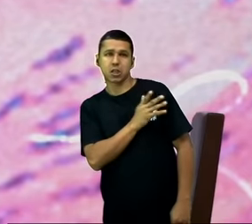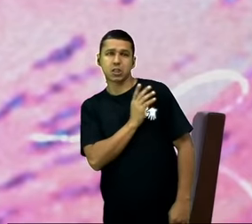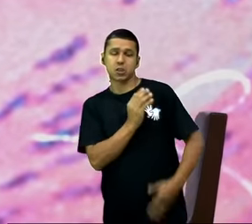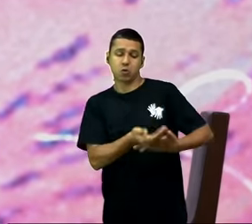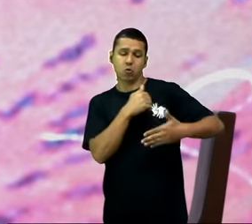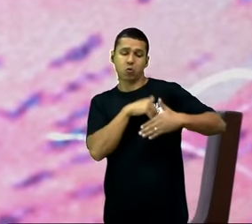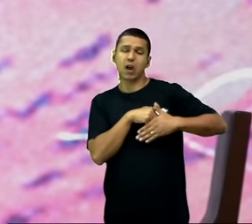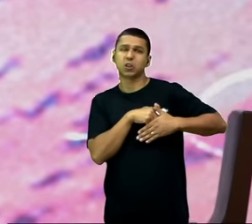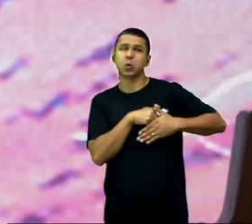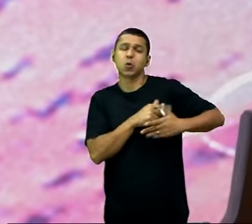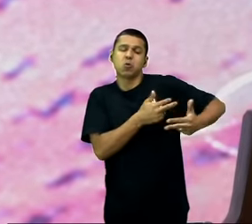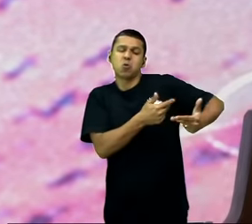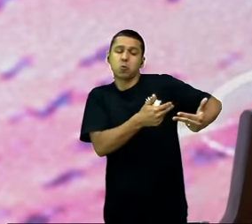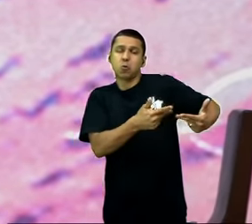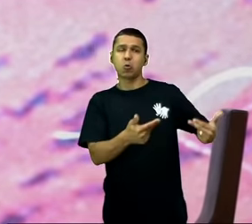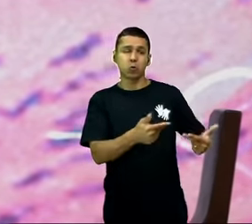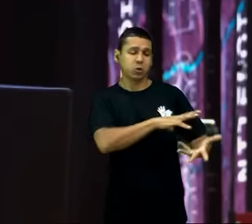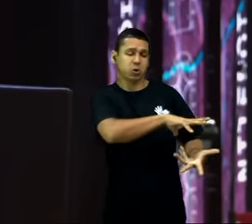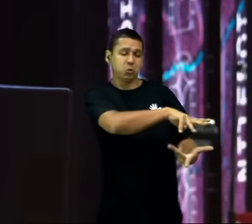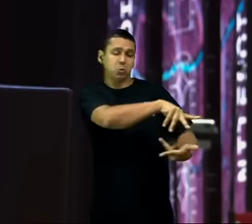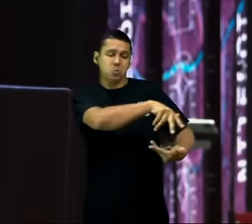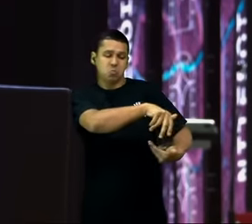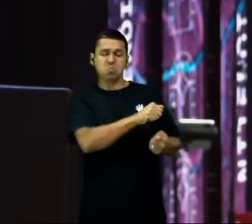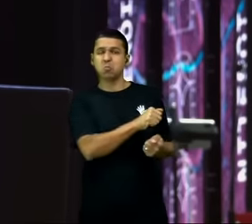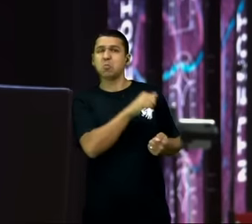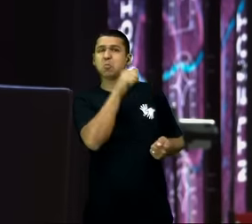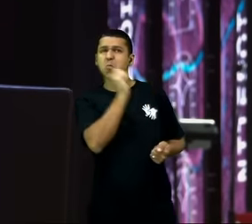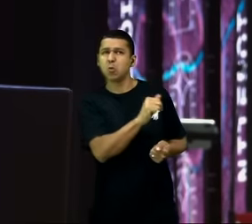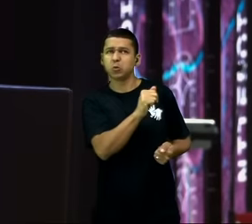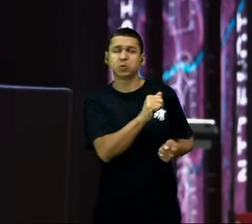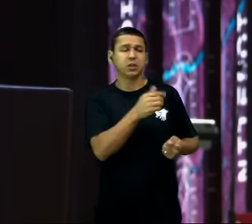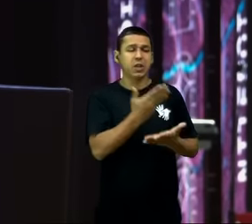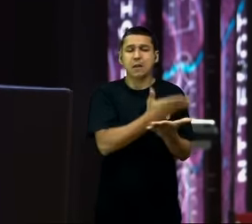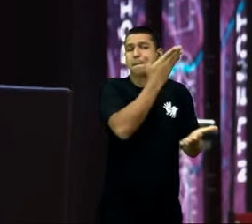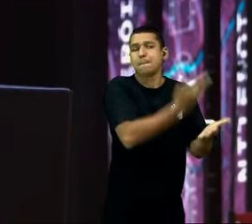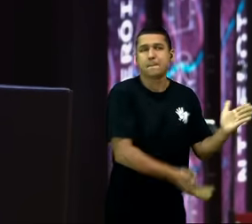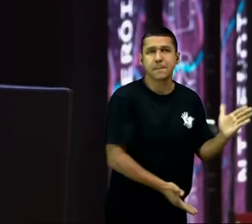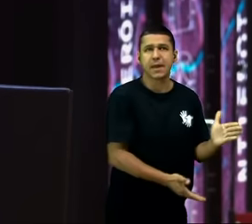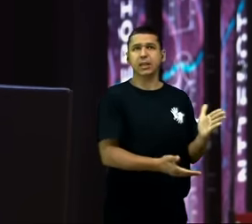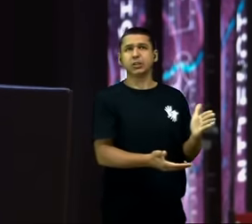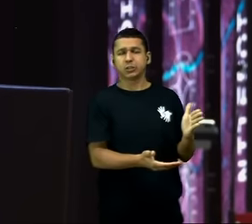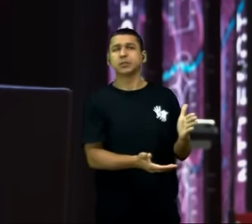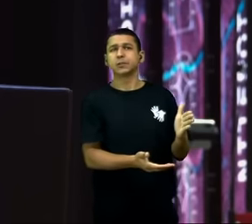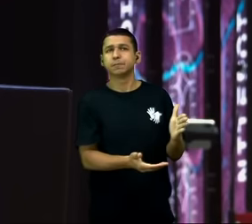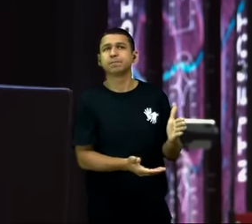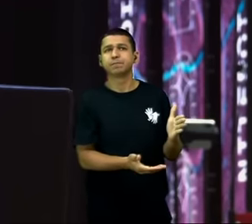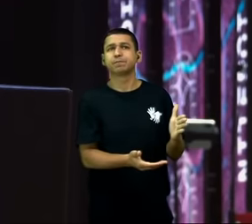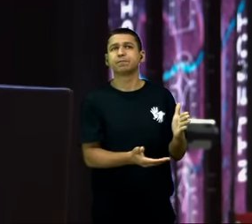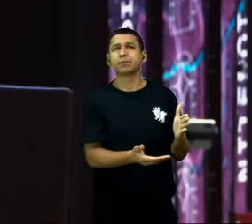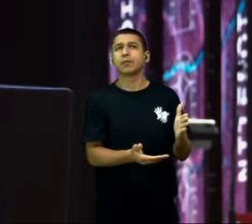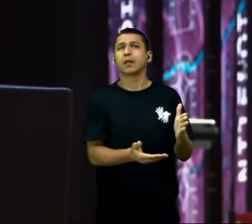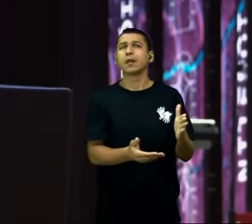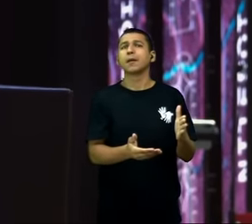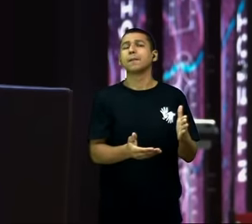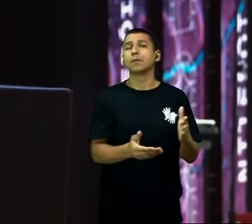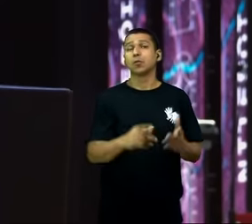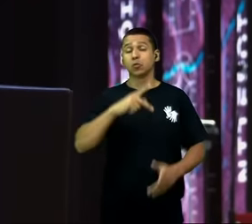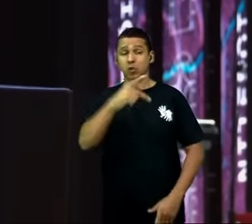Se colocar o ministério, Deus tira o ministério. Se colocar dinheiro, Deus tira o dinheiro. Se colocar pessoa, Deus tira pessoas. Deus tira tudo.